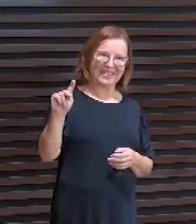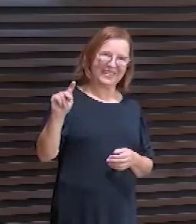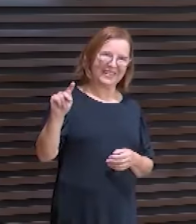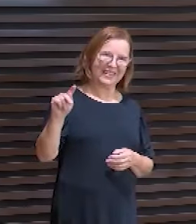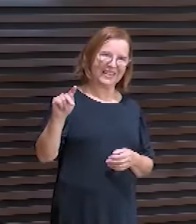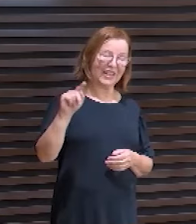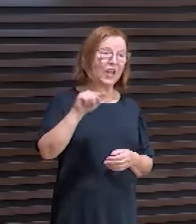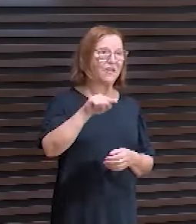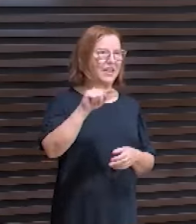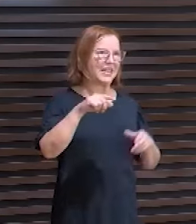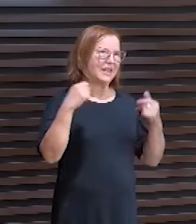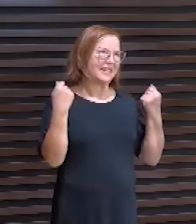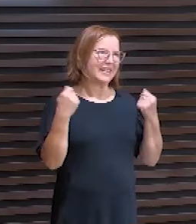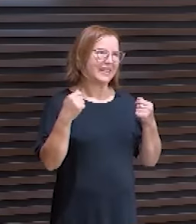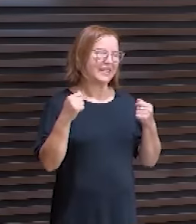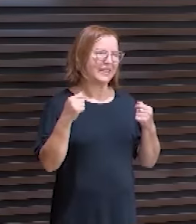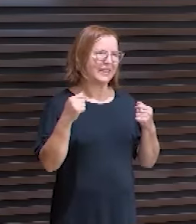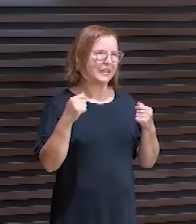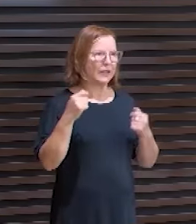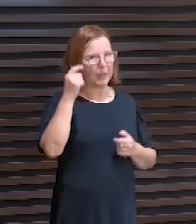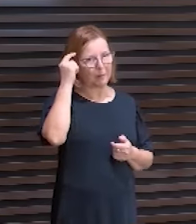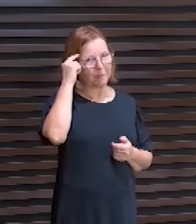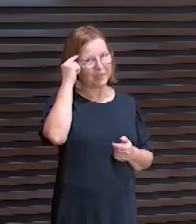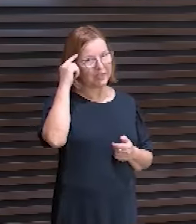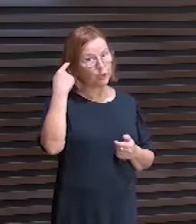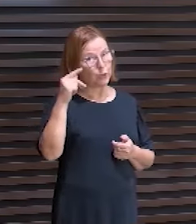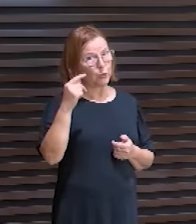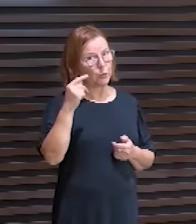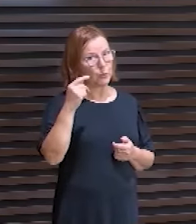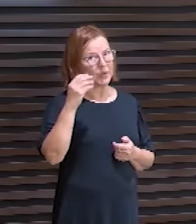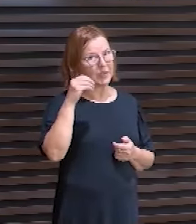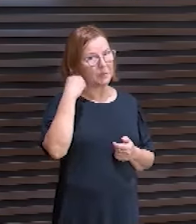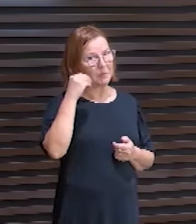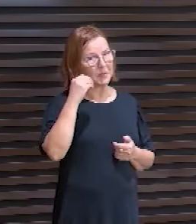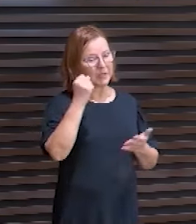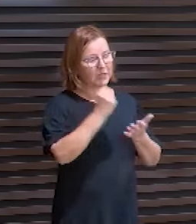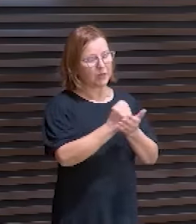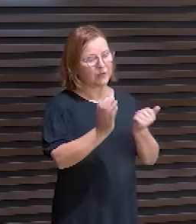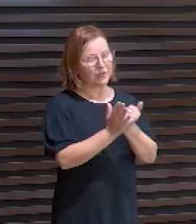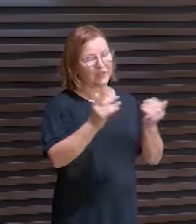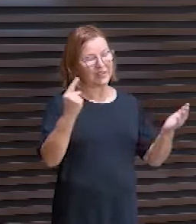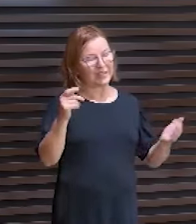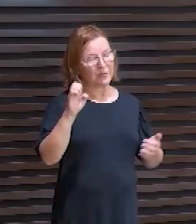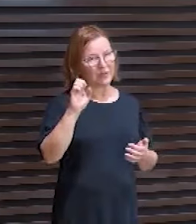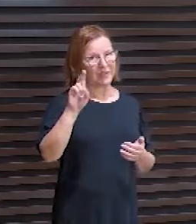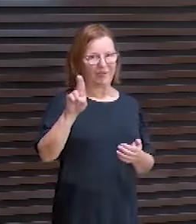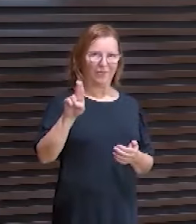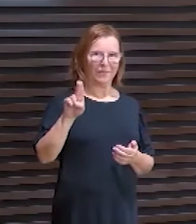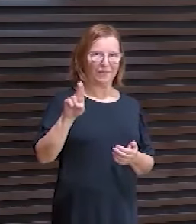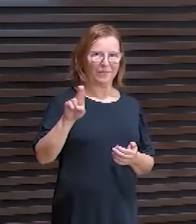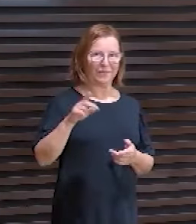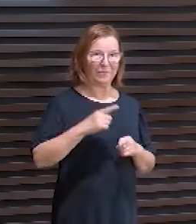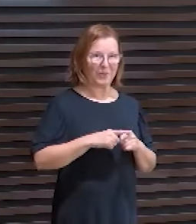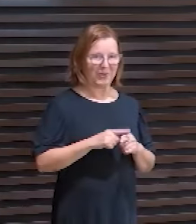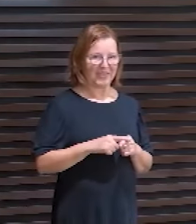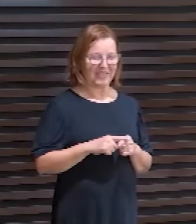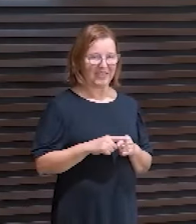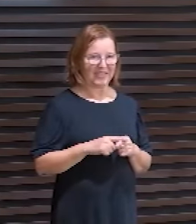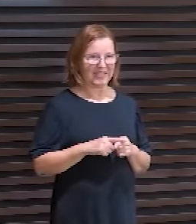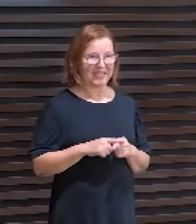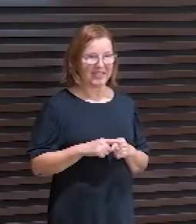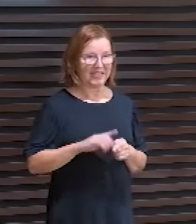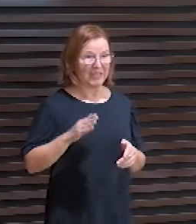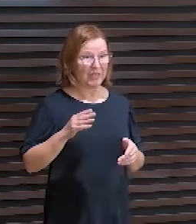você precisa rever sua experiência da crucificação do seu ego porque nesse caso você tá